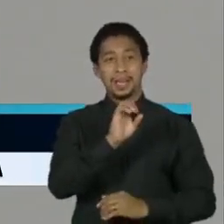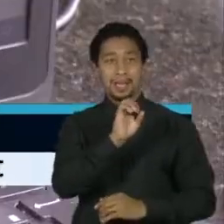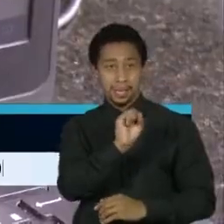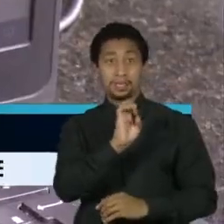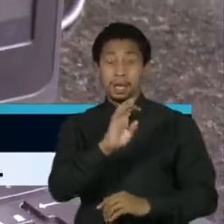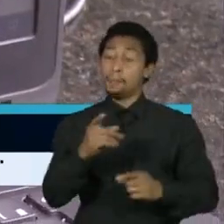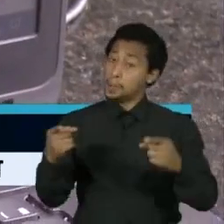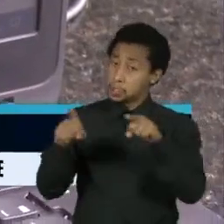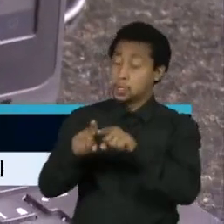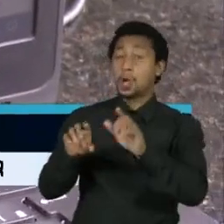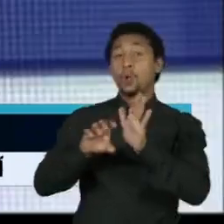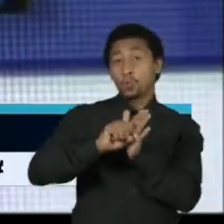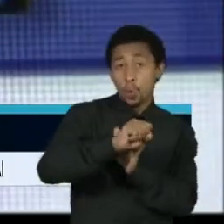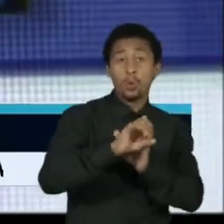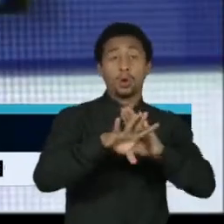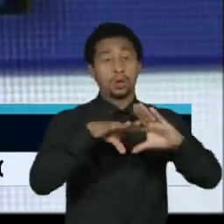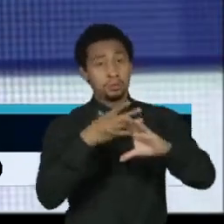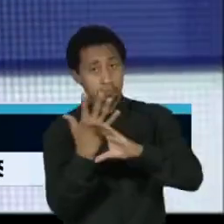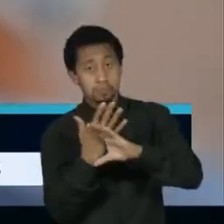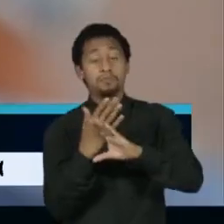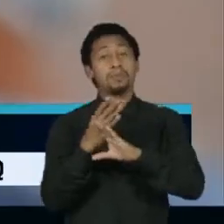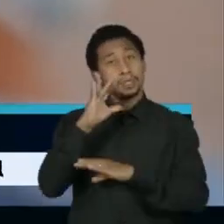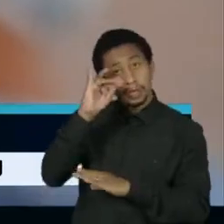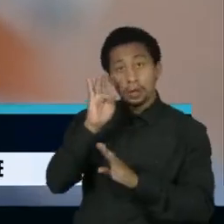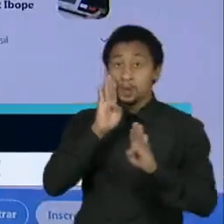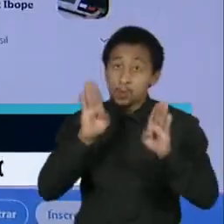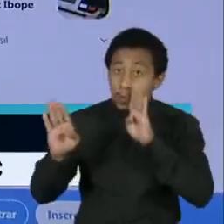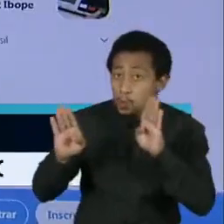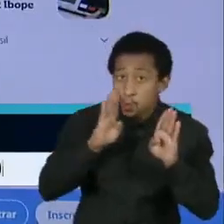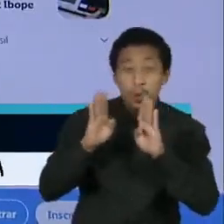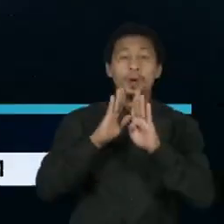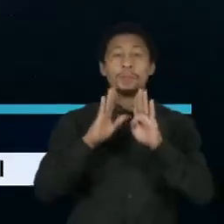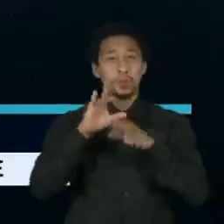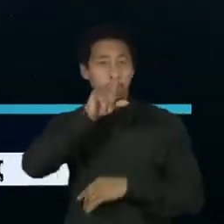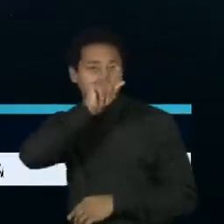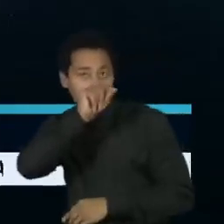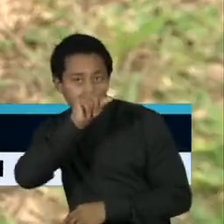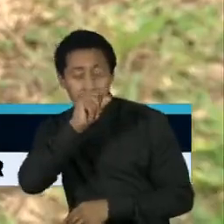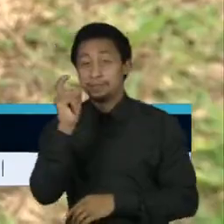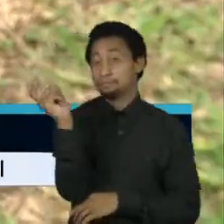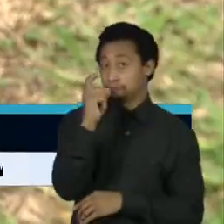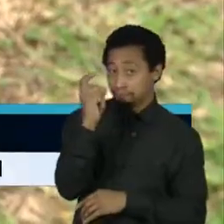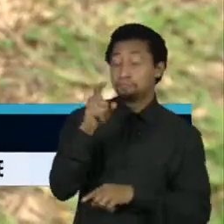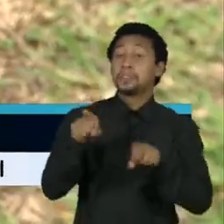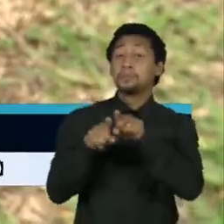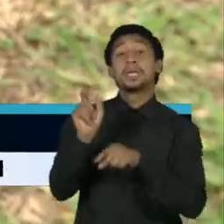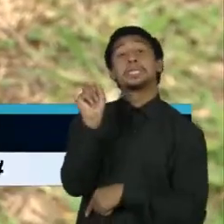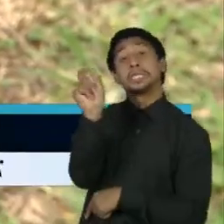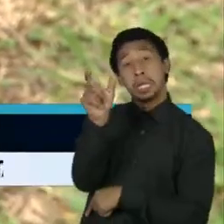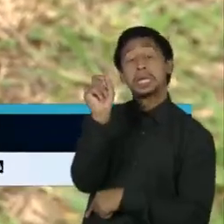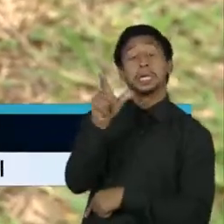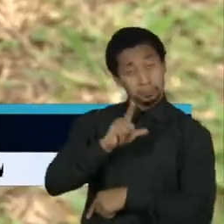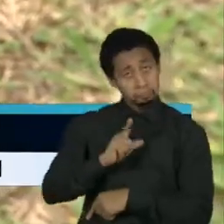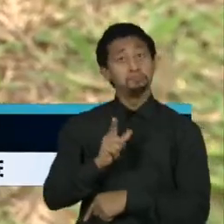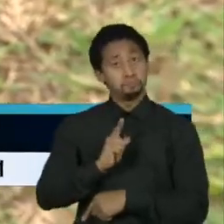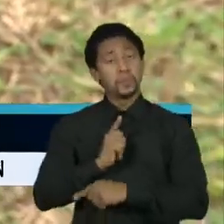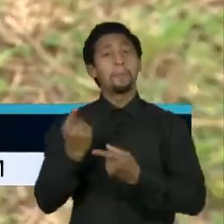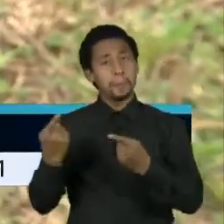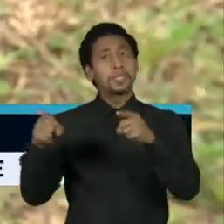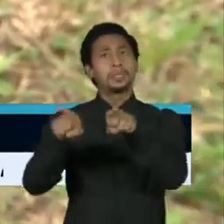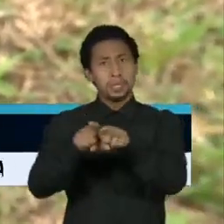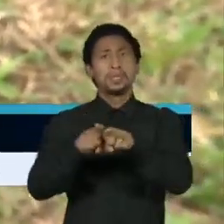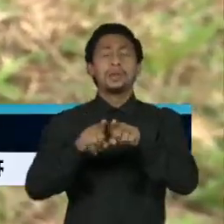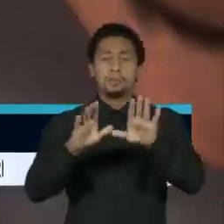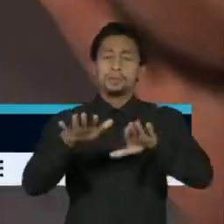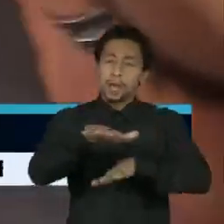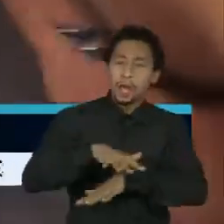Google, Instagram, YouTube, Facebook, TikTok, Twitter e Telegram. Conteúdos publicados nas